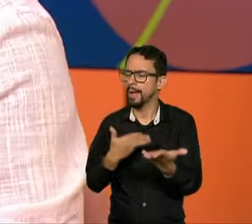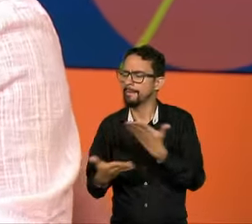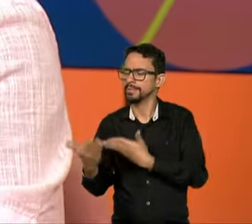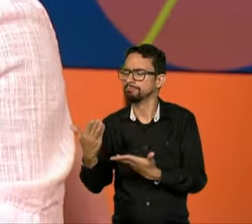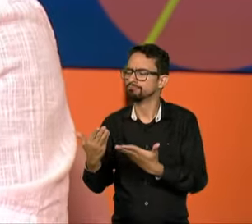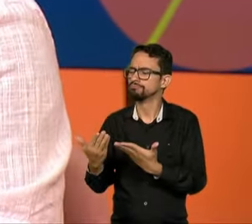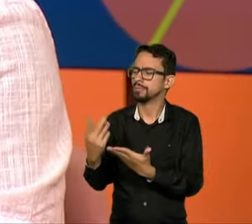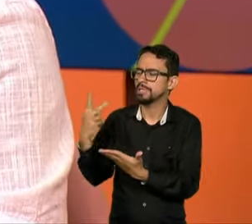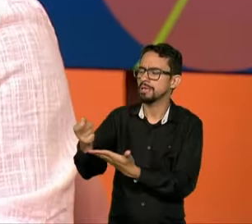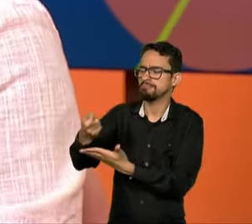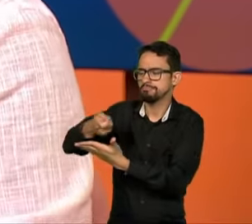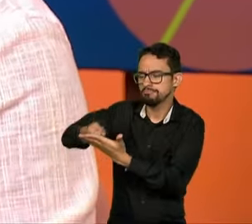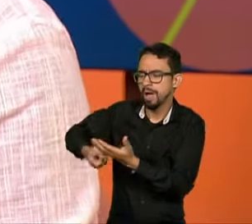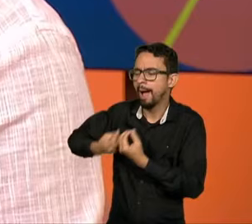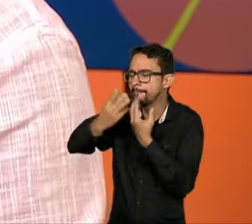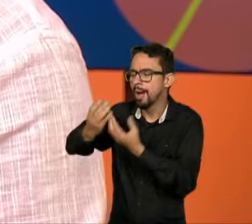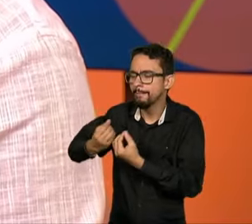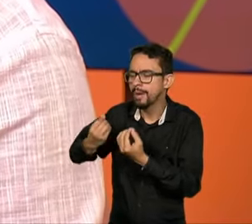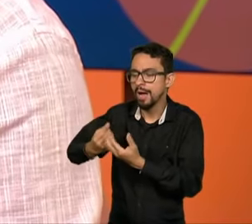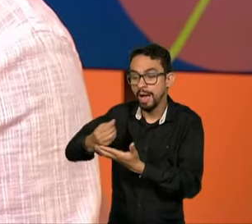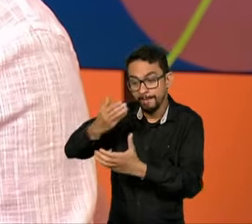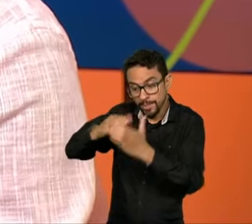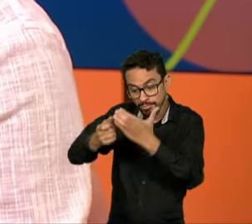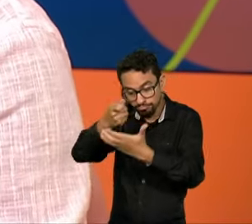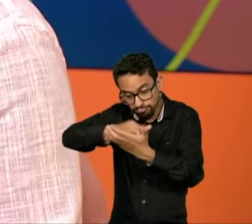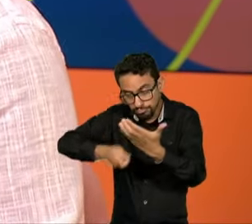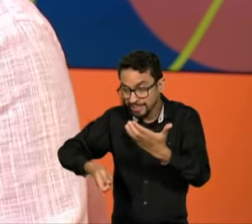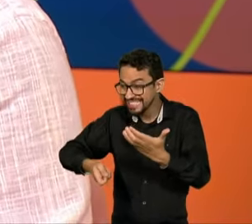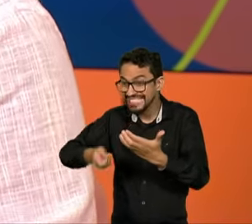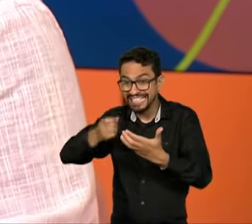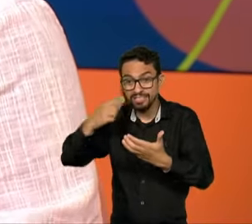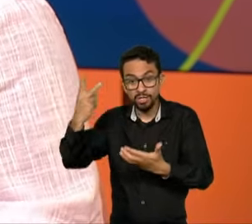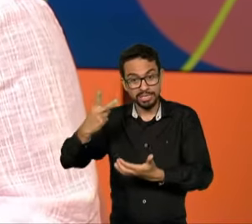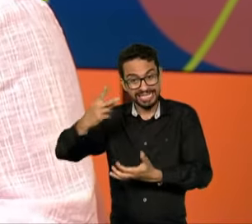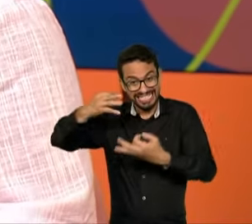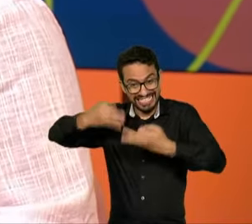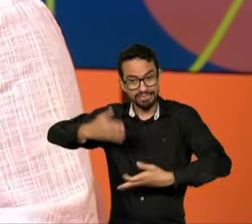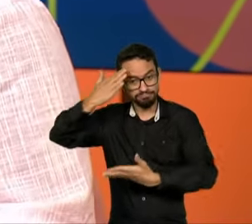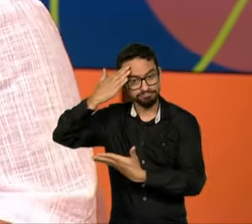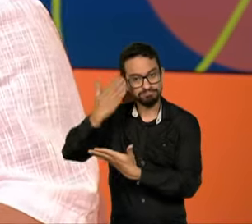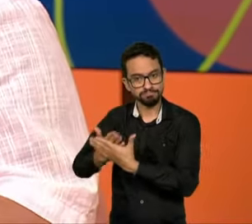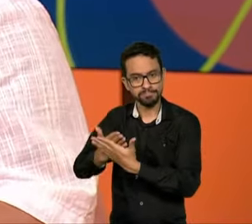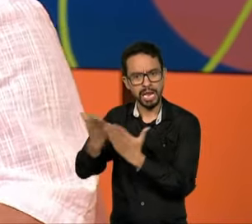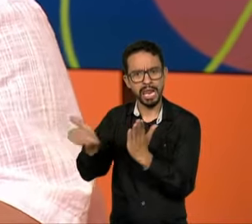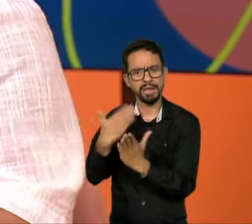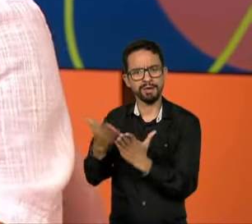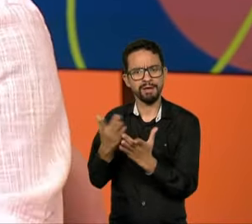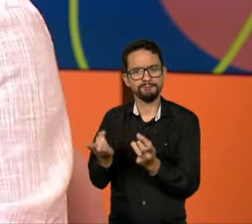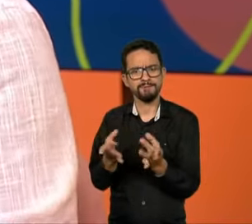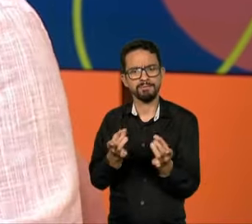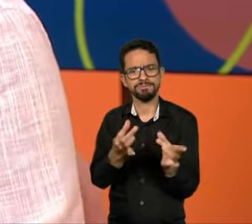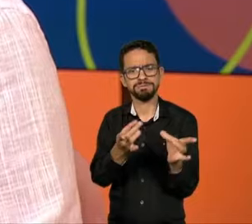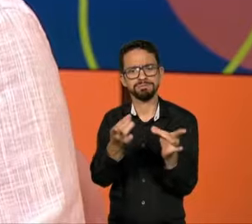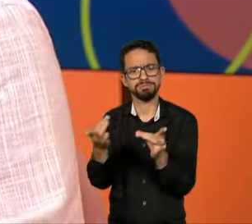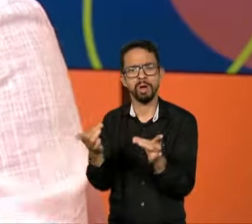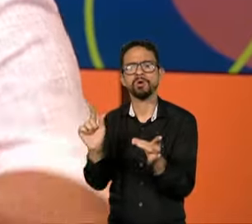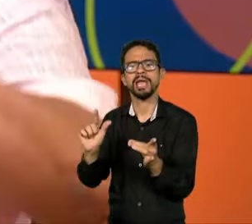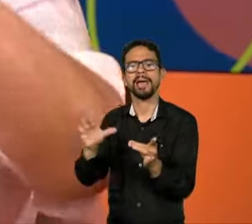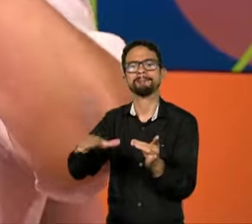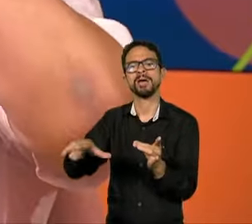mostrava os poemas que ele escrevia. A gente achava que se tudo desse muito certo, a gente ia vender livro mimeografado no Baixo Leblon.